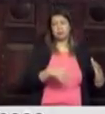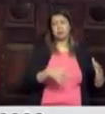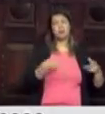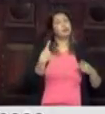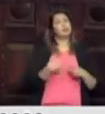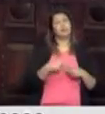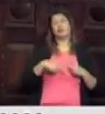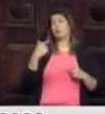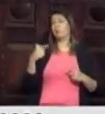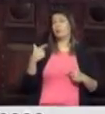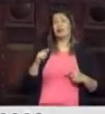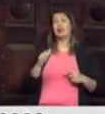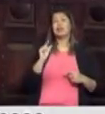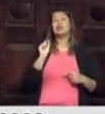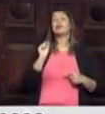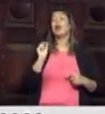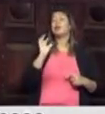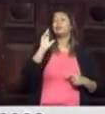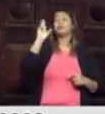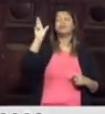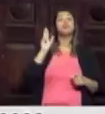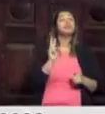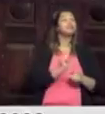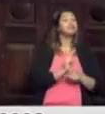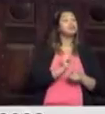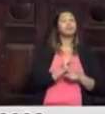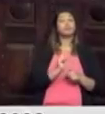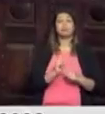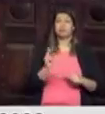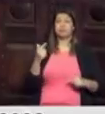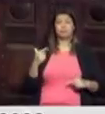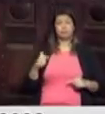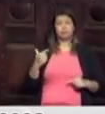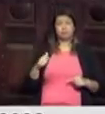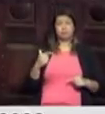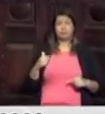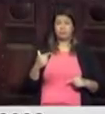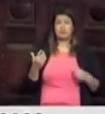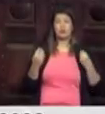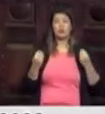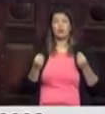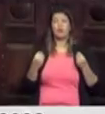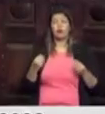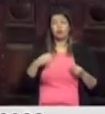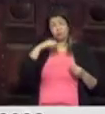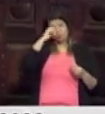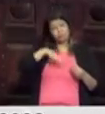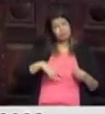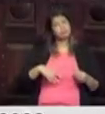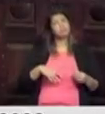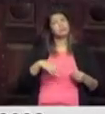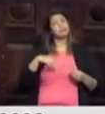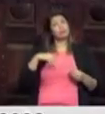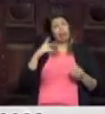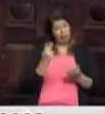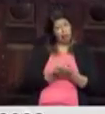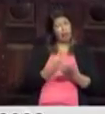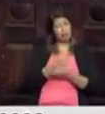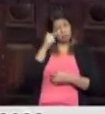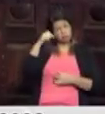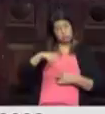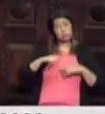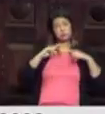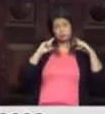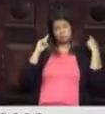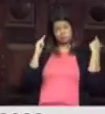porque não tem ninguém tomando conta desse grande patrimônio do Estado. Isso é um absurdo, é um crime que nós aqui na Assembleia